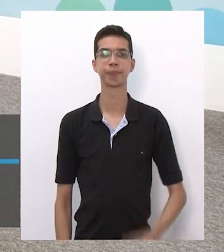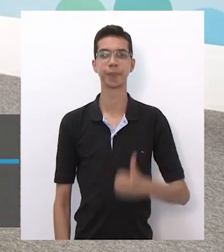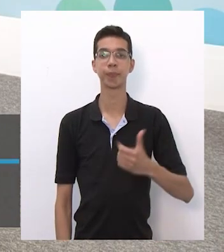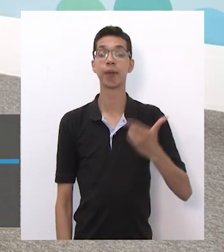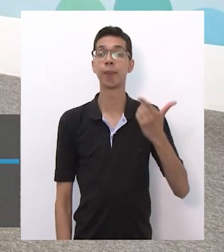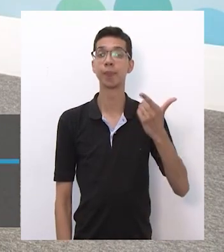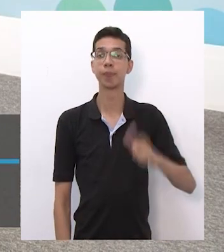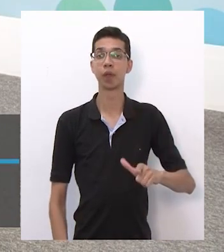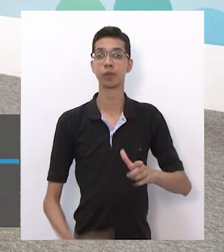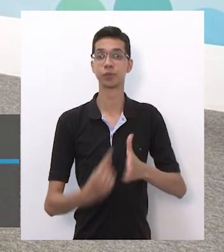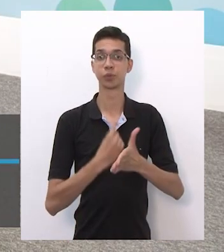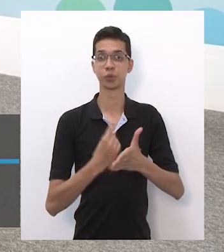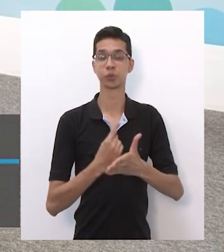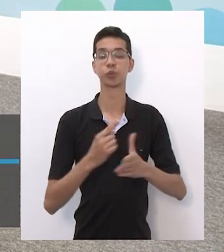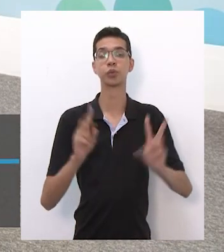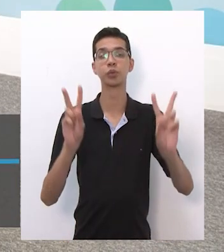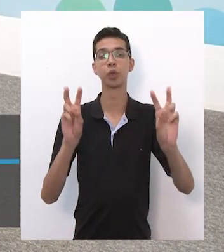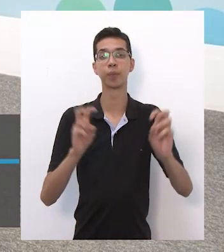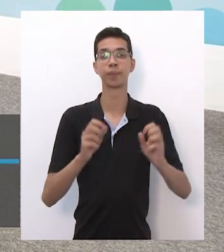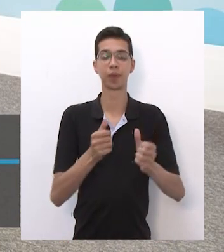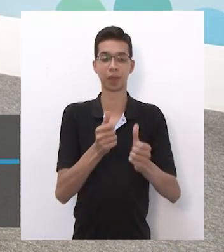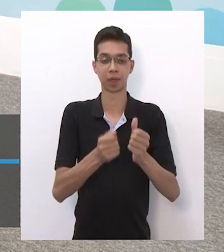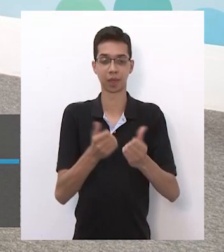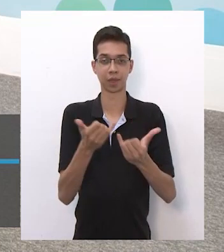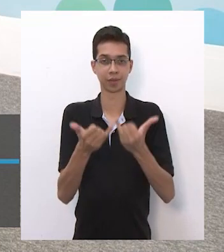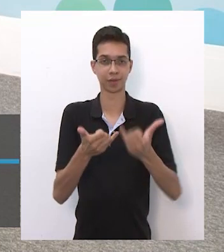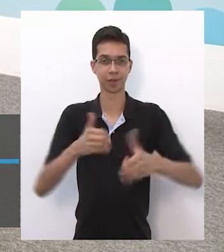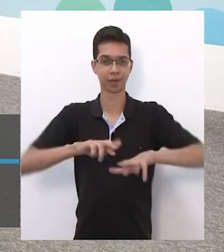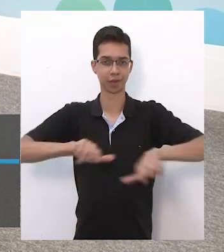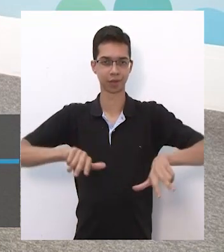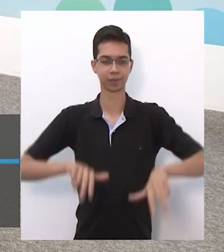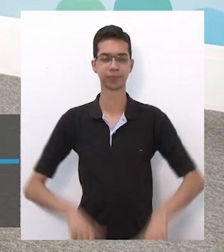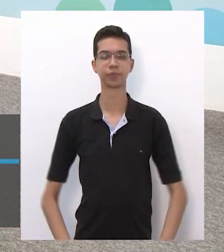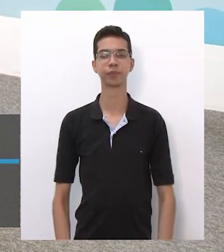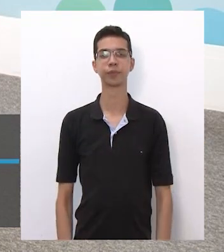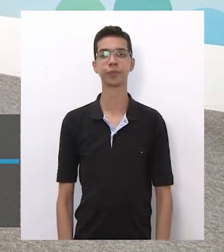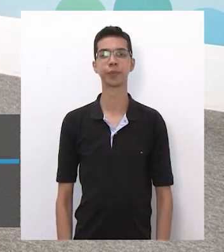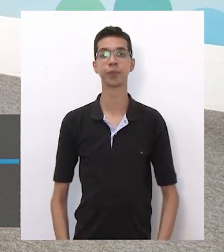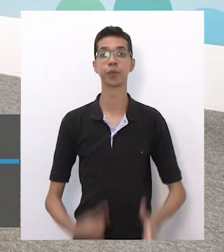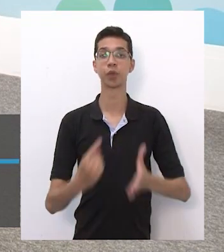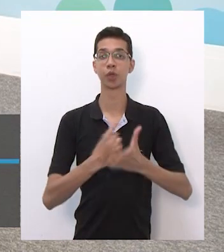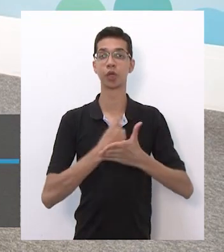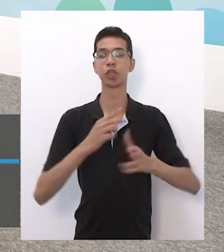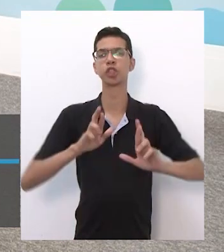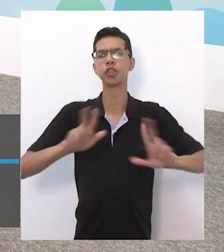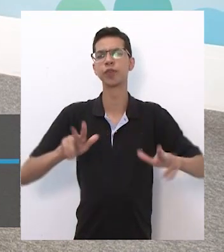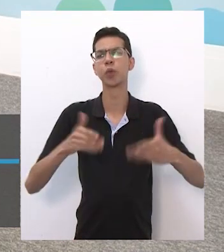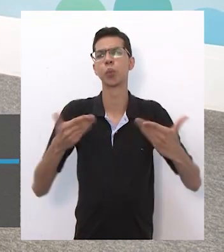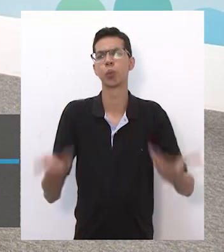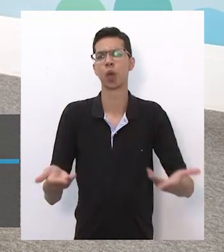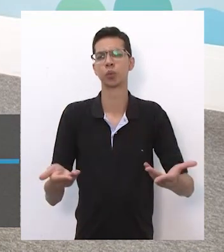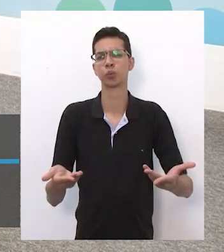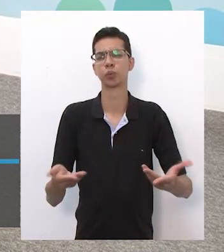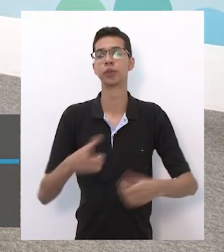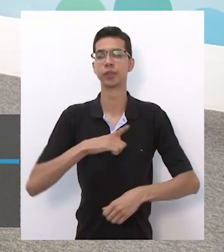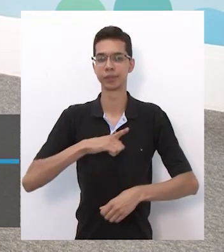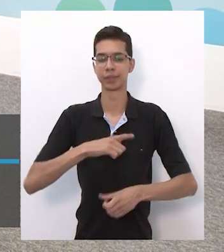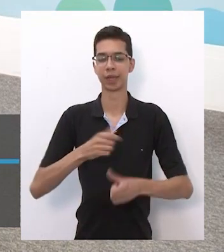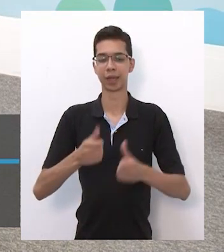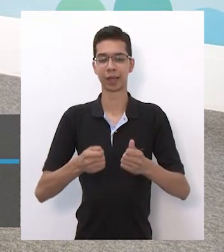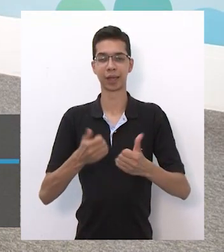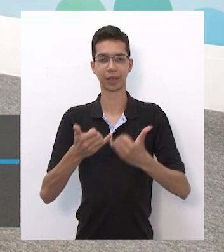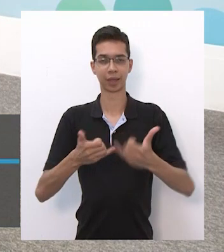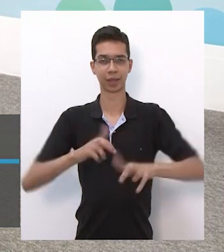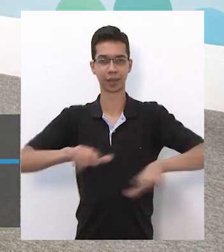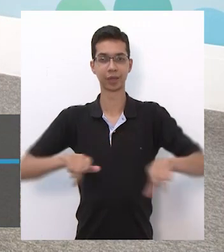foi sobre gamificação. Foi assim: qual a diferença entre gamificação e aprendizagem baseada